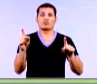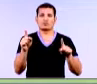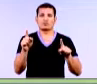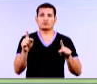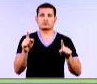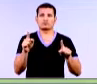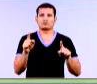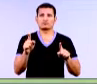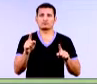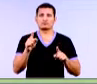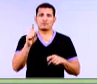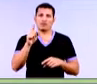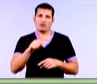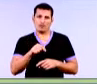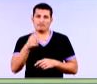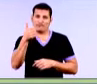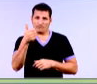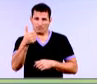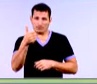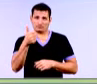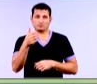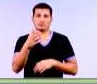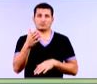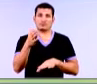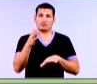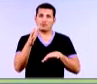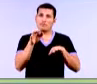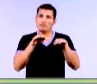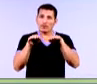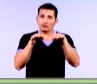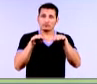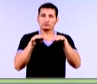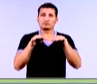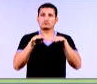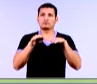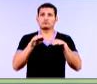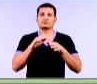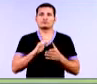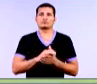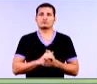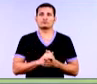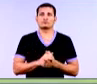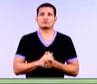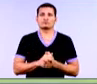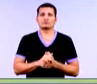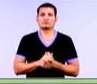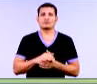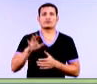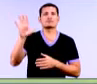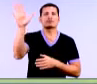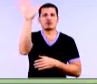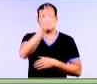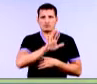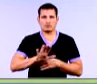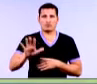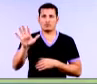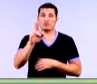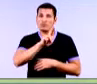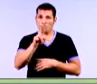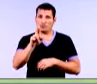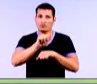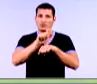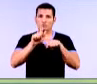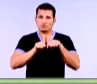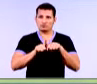considerado válido de acordo com os padrões internacionais? Os nomes de algoritmo, né? Eu tenho primeiro,